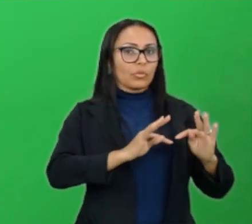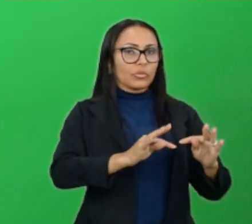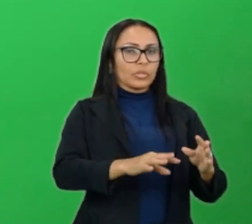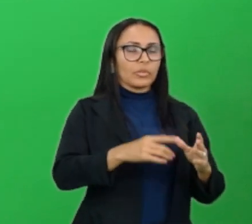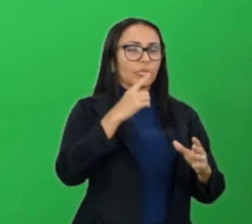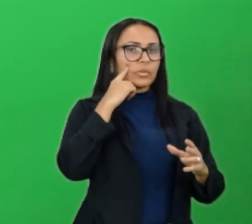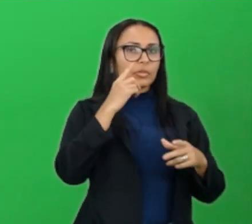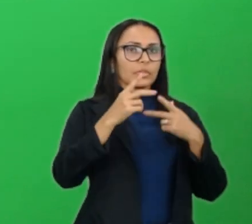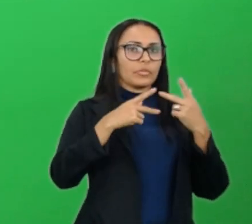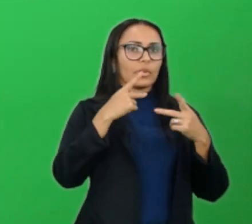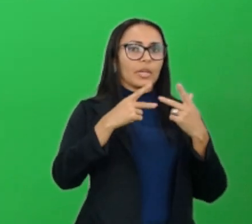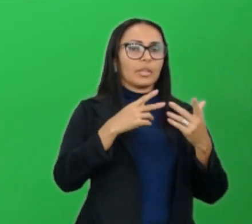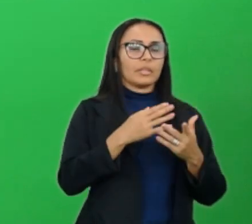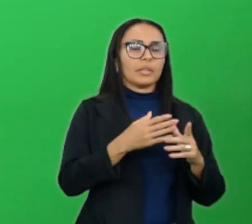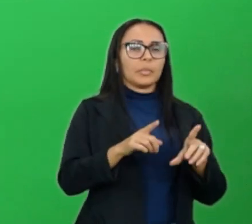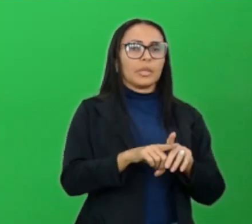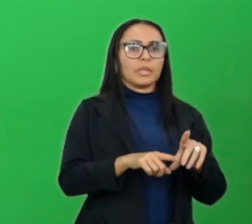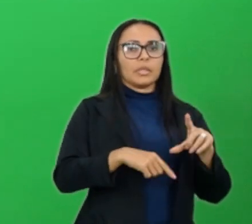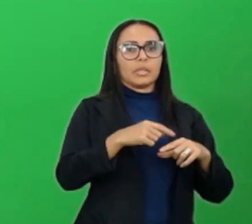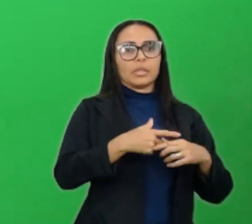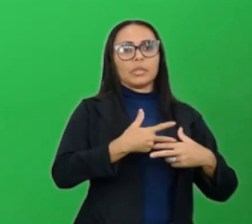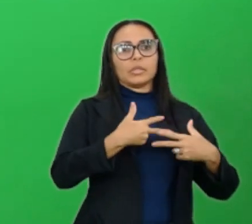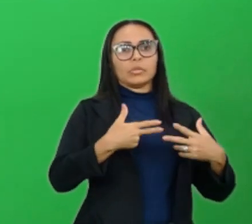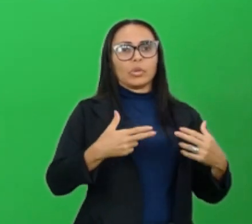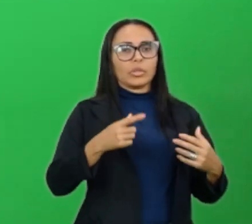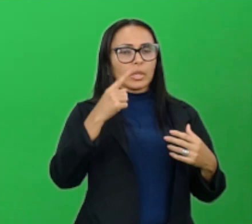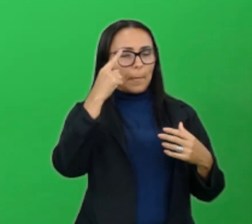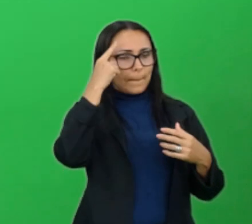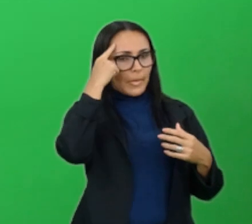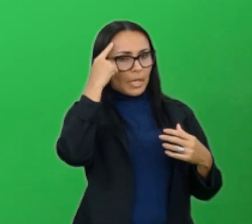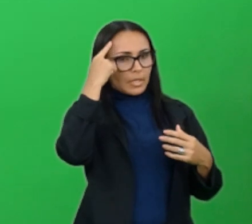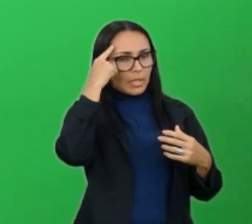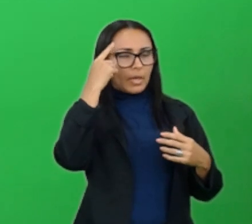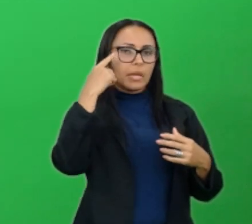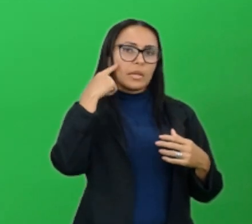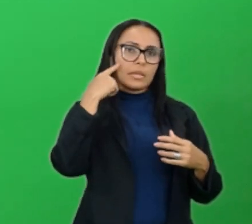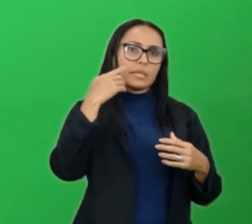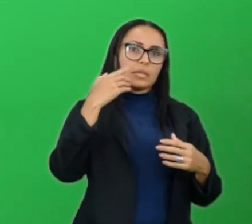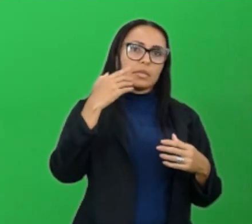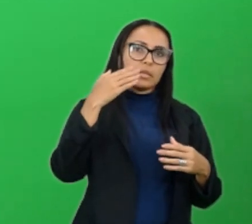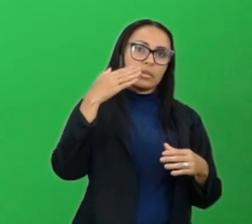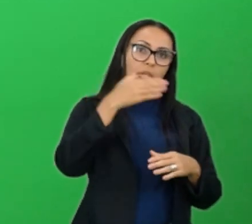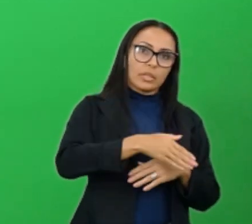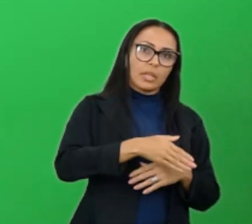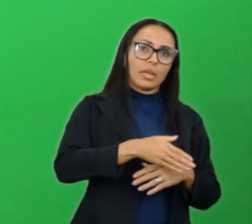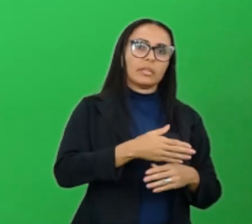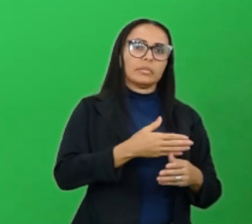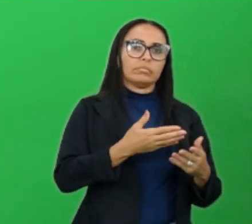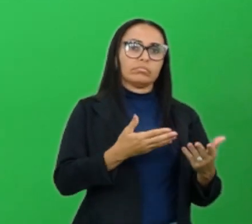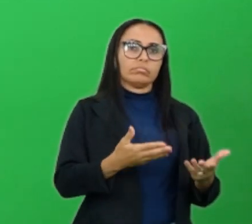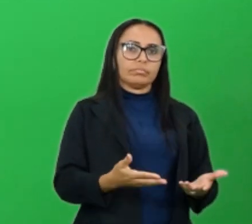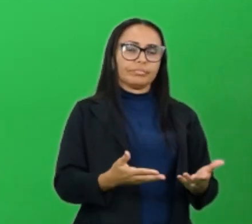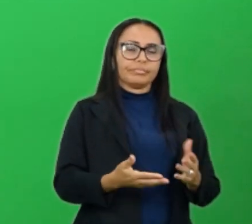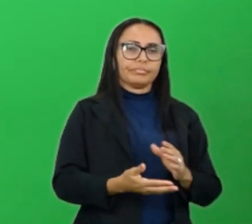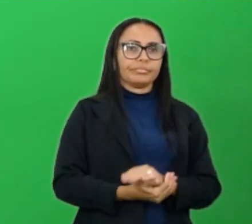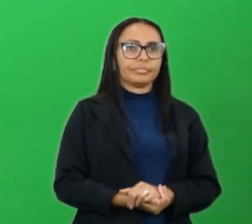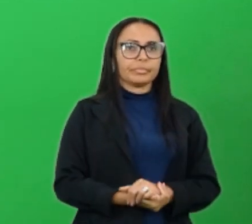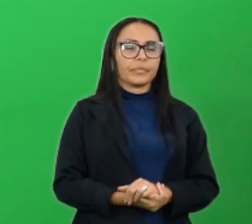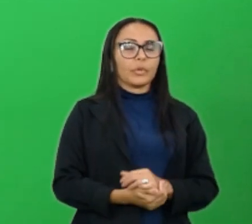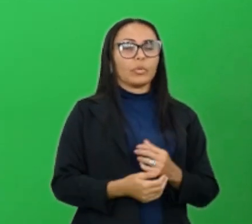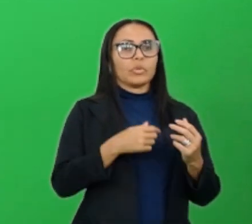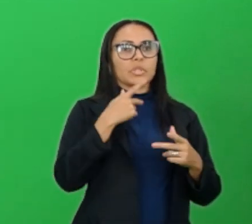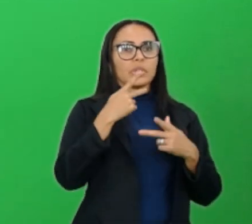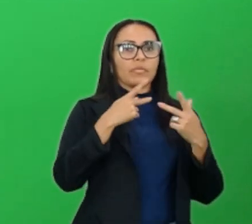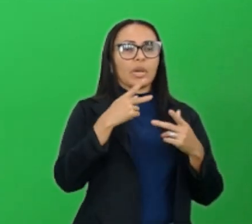insumo, né, a gente pensa logo em entrada, em chegada, em inserção. Quando se fala em resultado, a gente